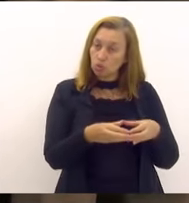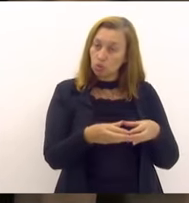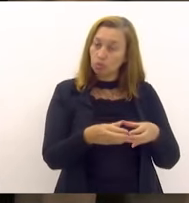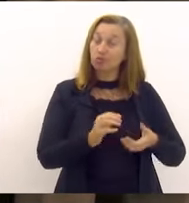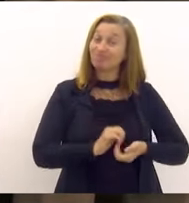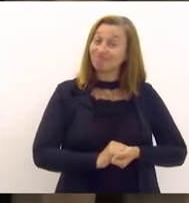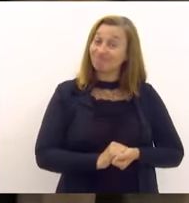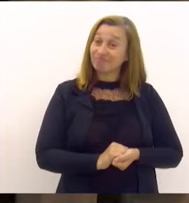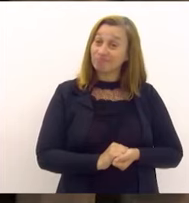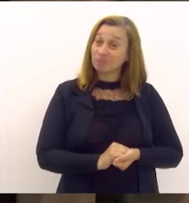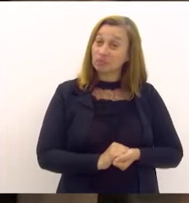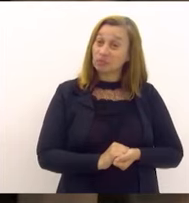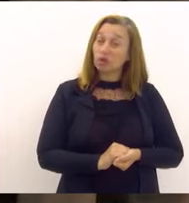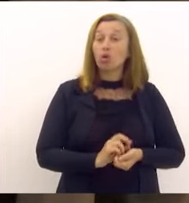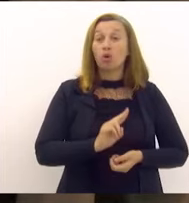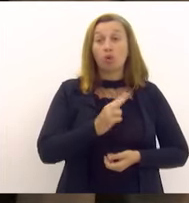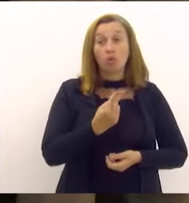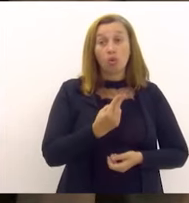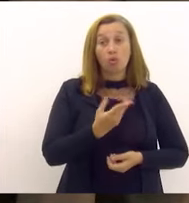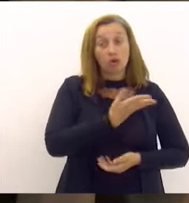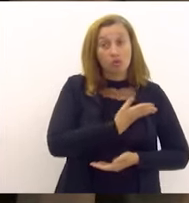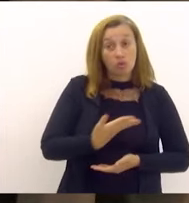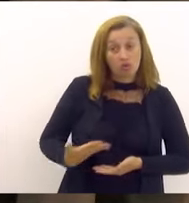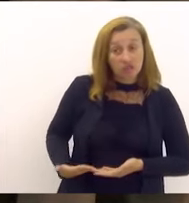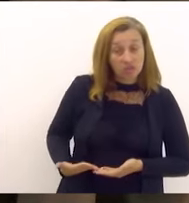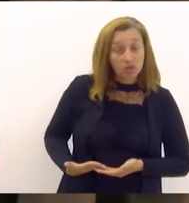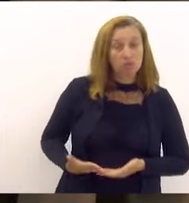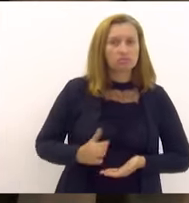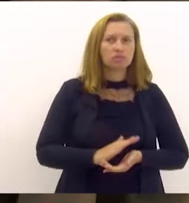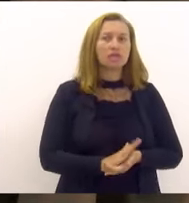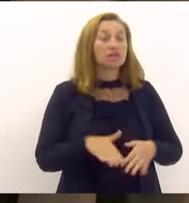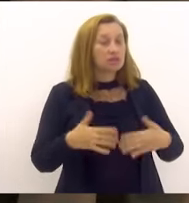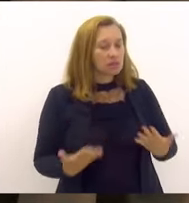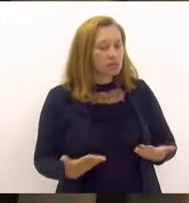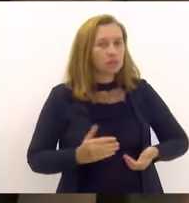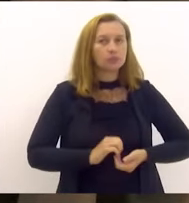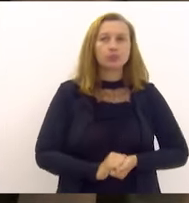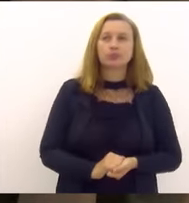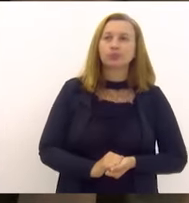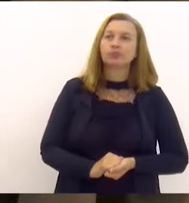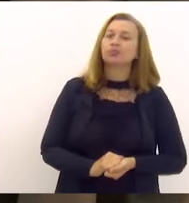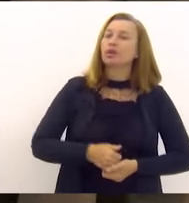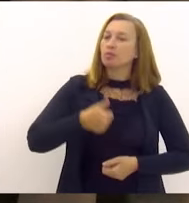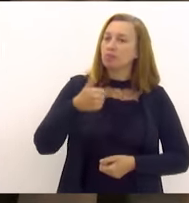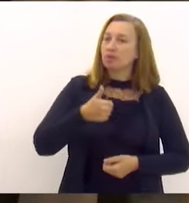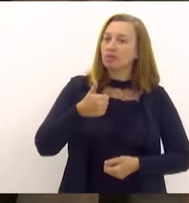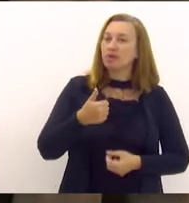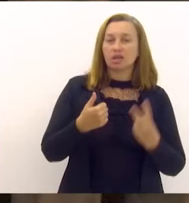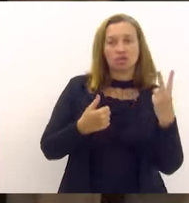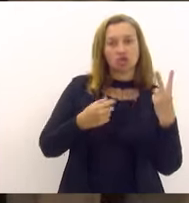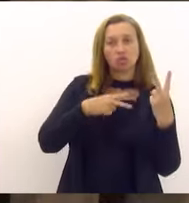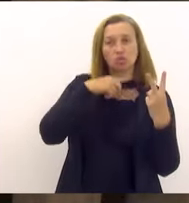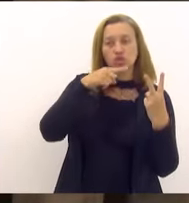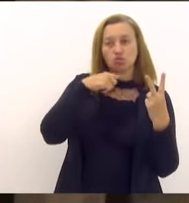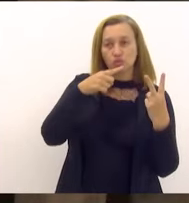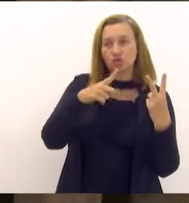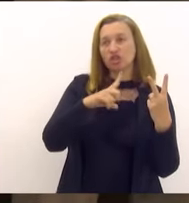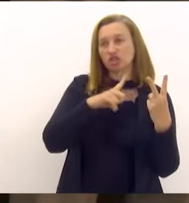explícita do governador. Então, eu teria, primeiro, essas